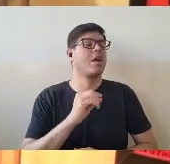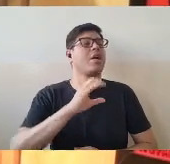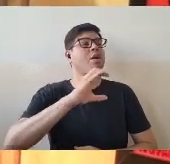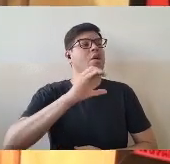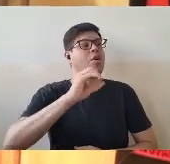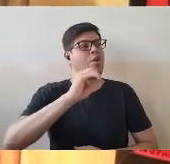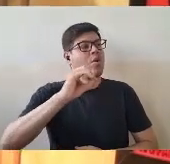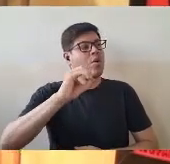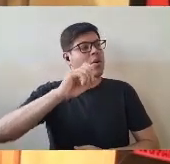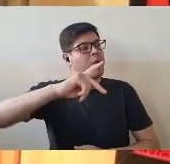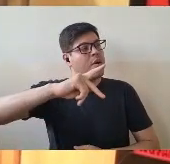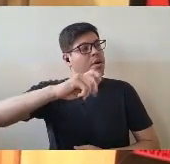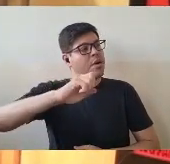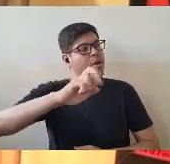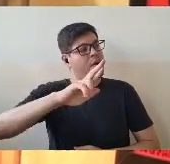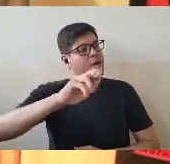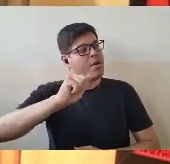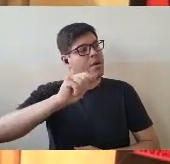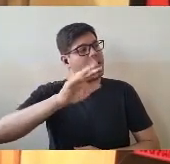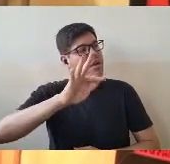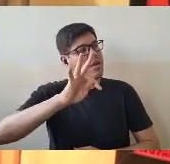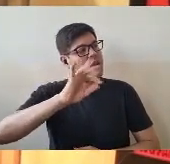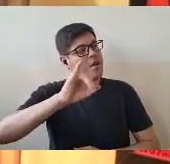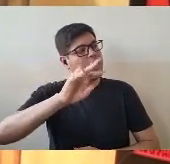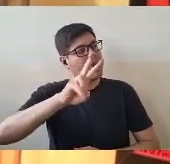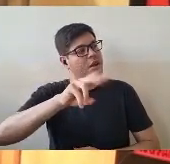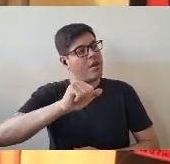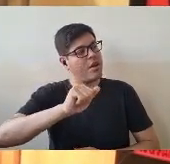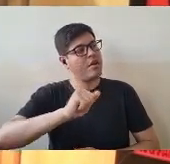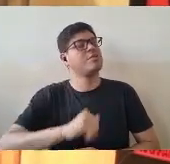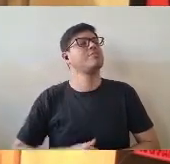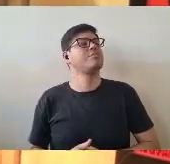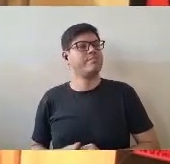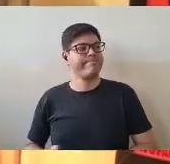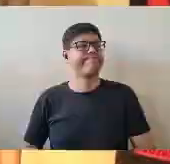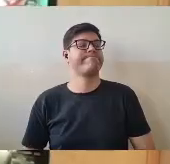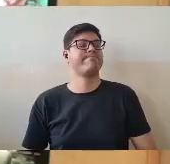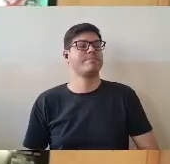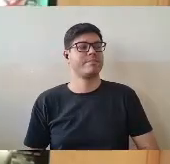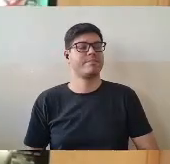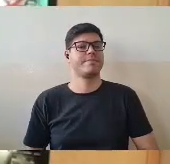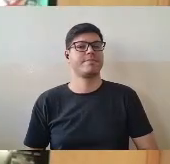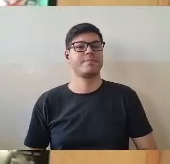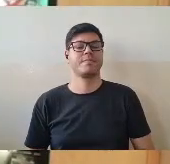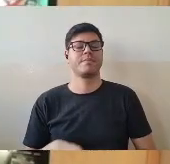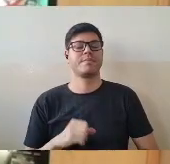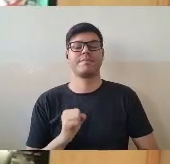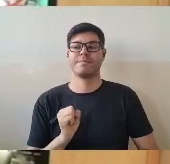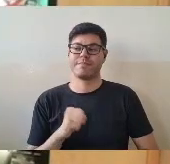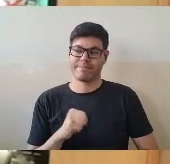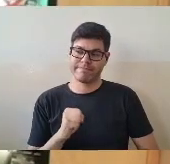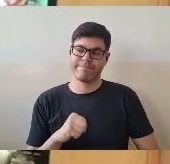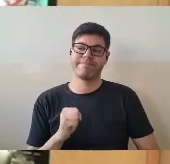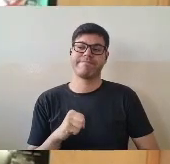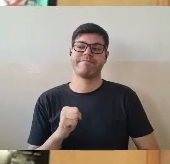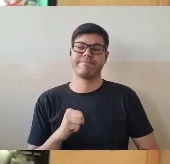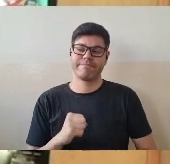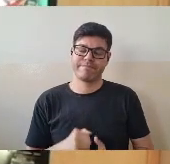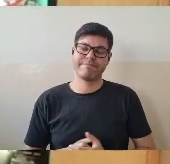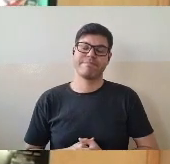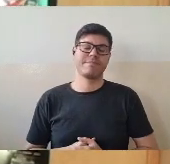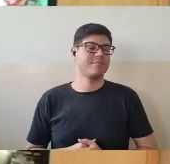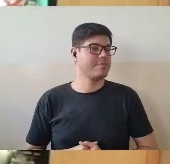lá, né? Isso. Quer dizer que estou velho também. Nós vamos para 38 anos, tá? 38 anos. Vamos fazer 38 anos agora,